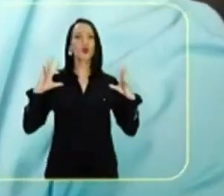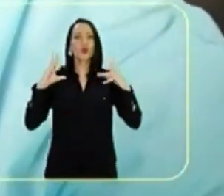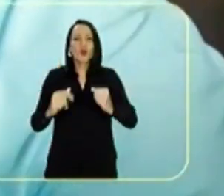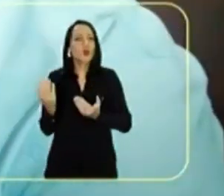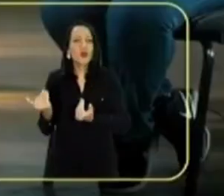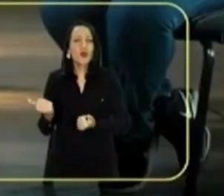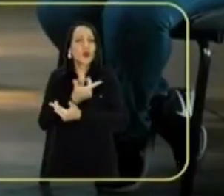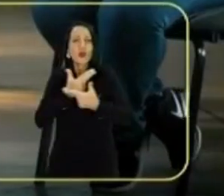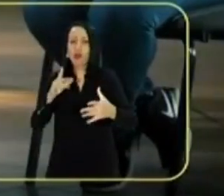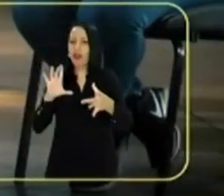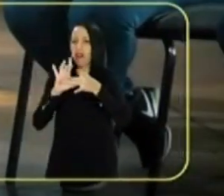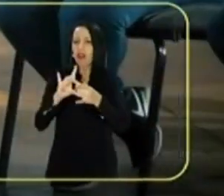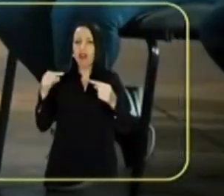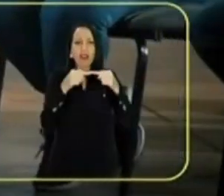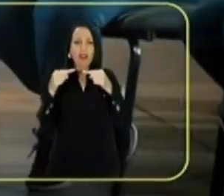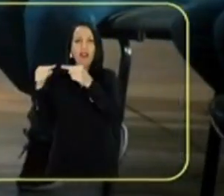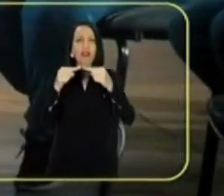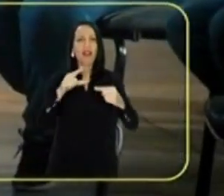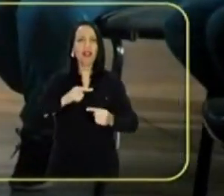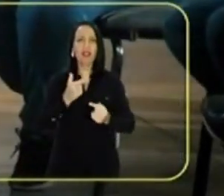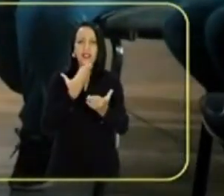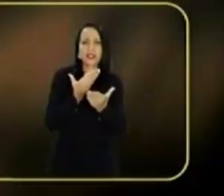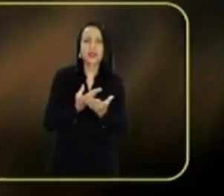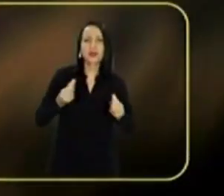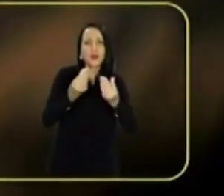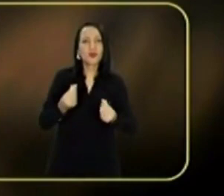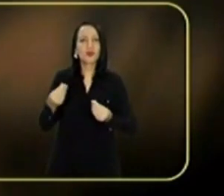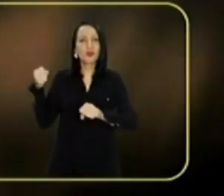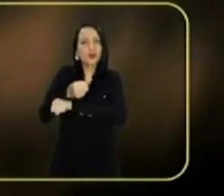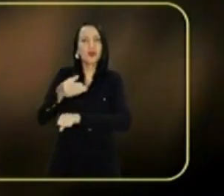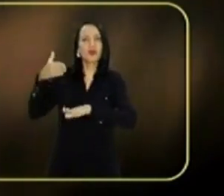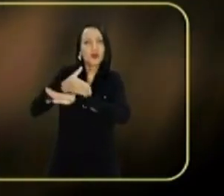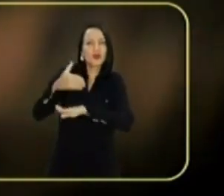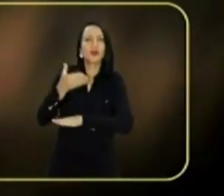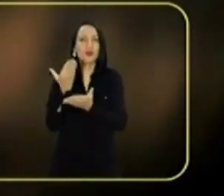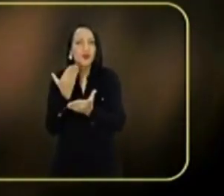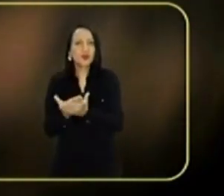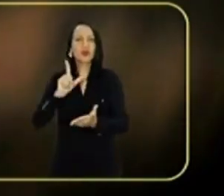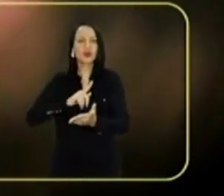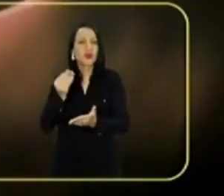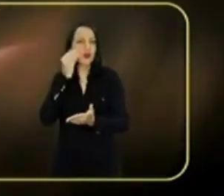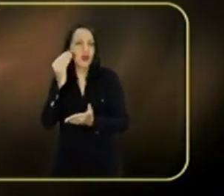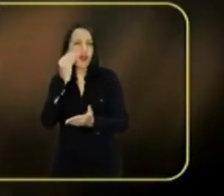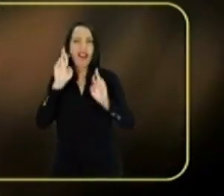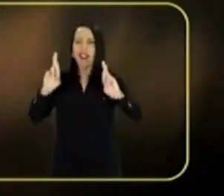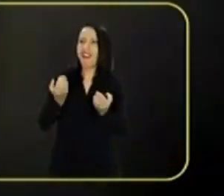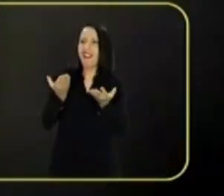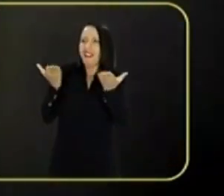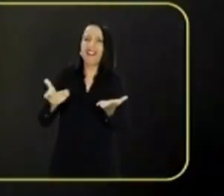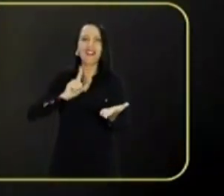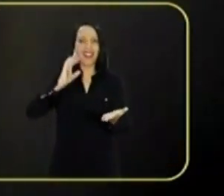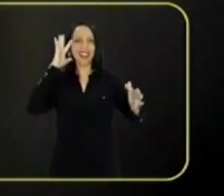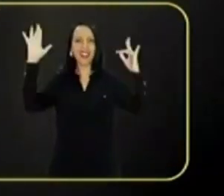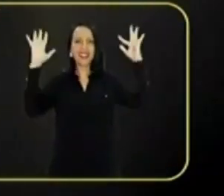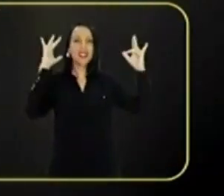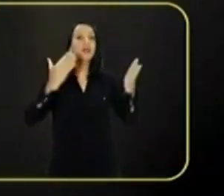todos os outros jovens. E olha como as coisas estão relacionadas. Se você tem uma escola de qualidade, se o jovem está indo para a escola, se você está dando esperança para ele, se